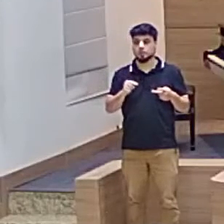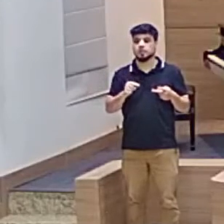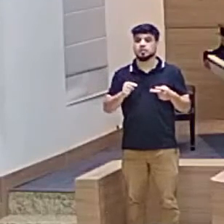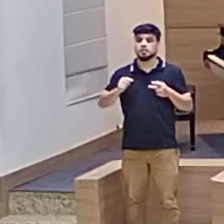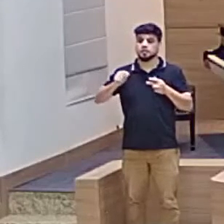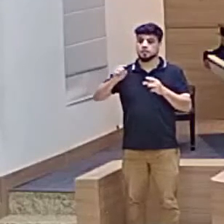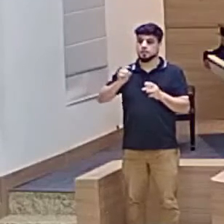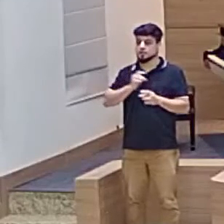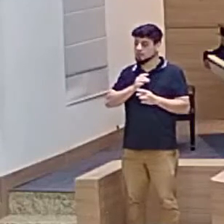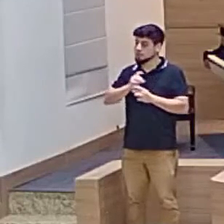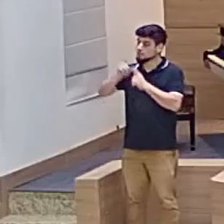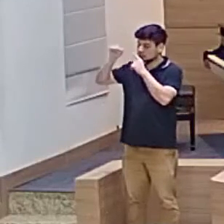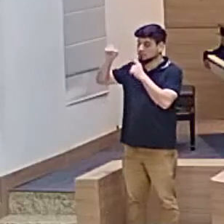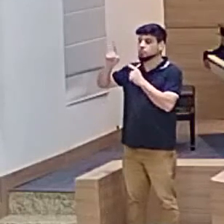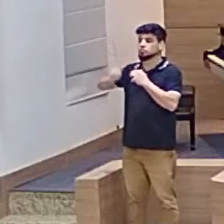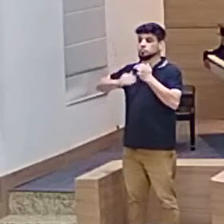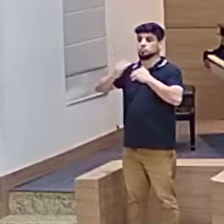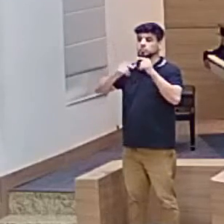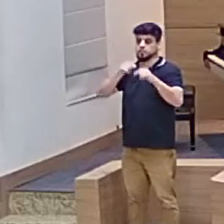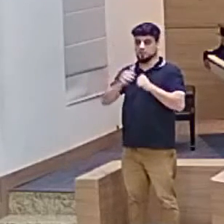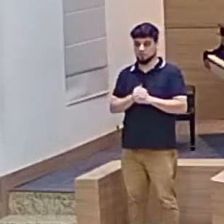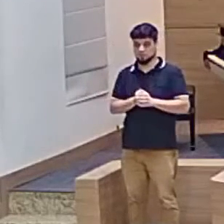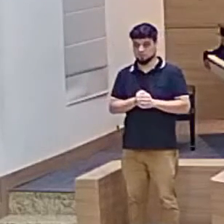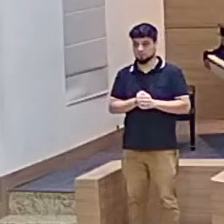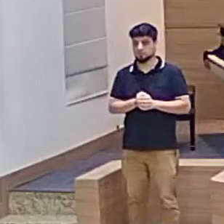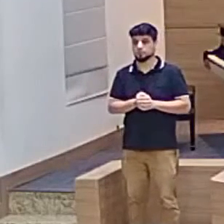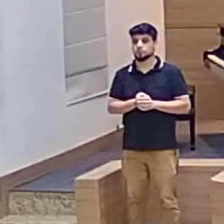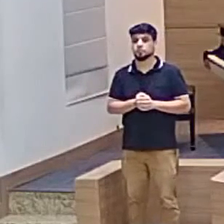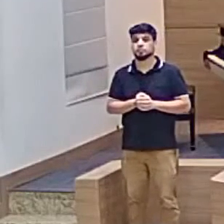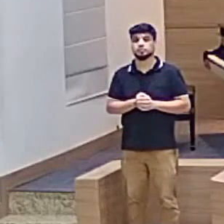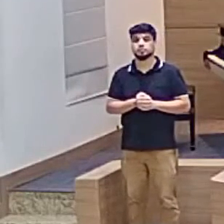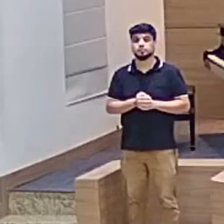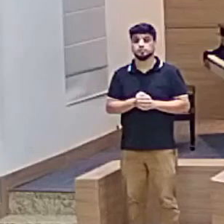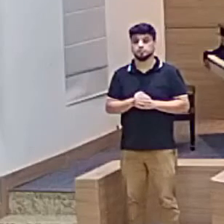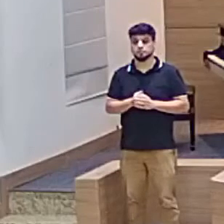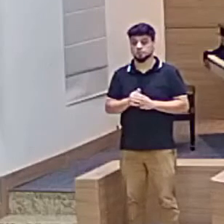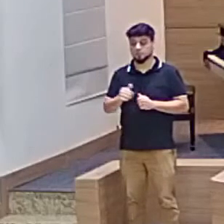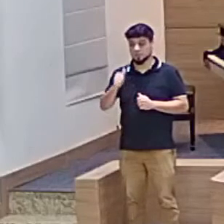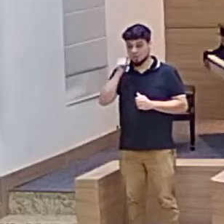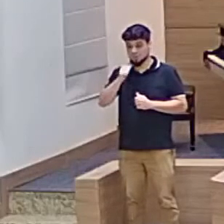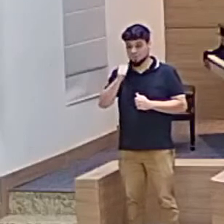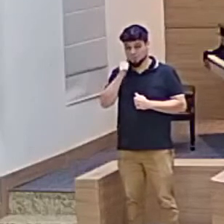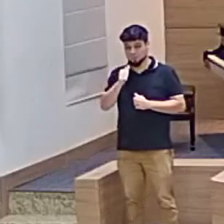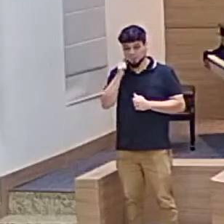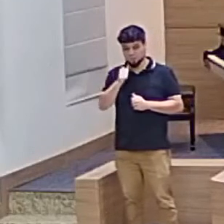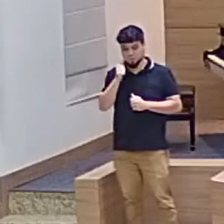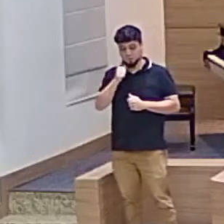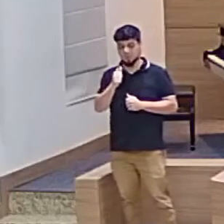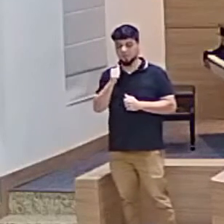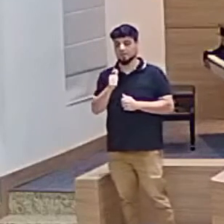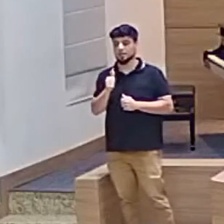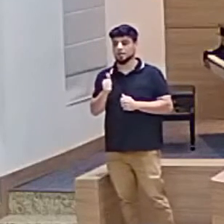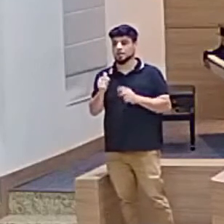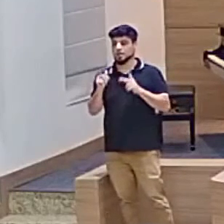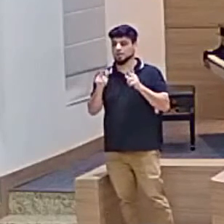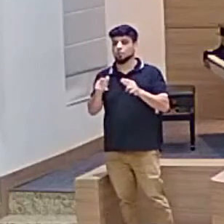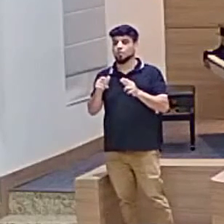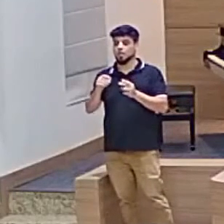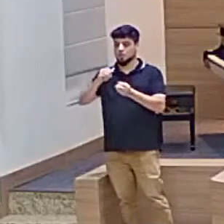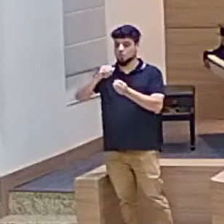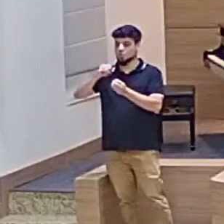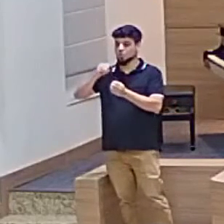Salmo 128 então a sua lavoura é bem sucedida a sua mulher é como cacho de